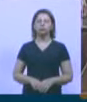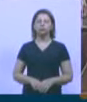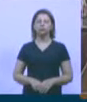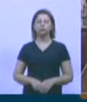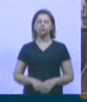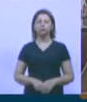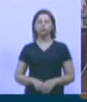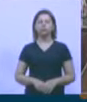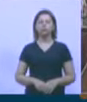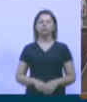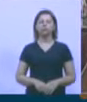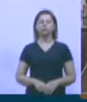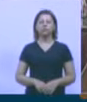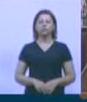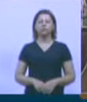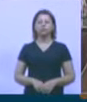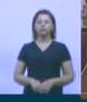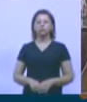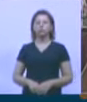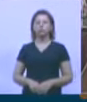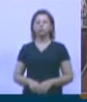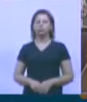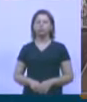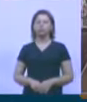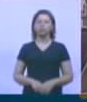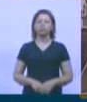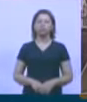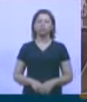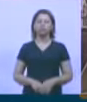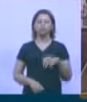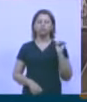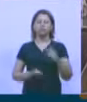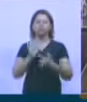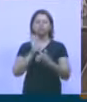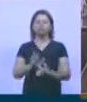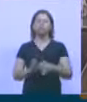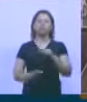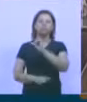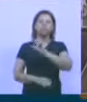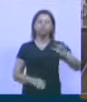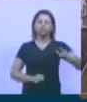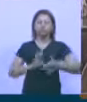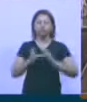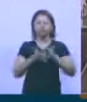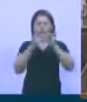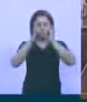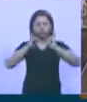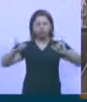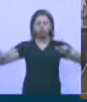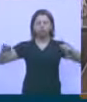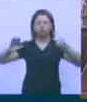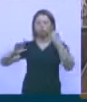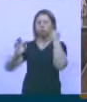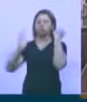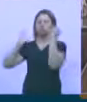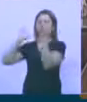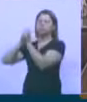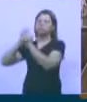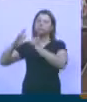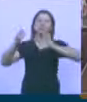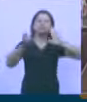o relato de uma frase que foi dita por Jesus na cruz. A sentence that expresses man's